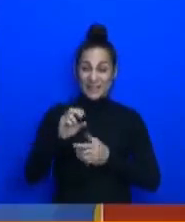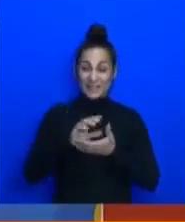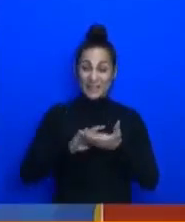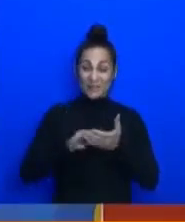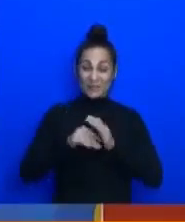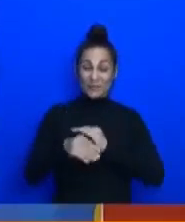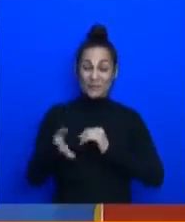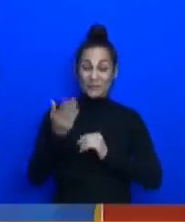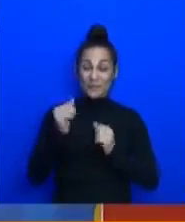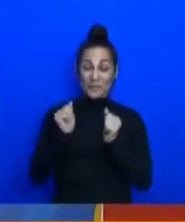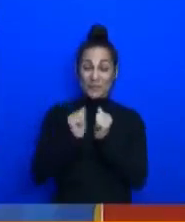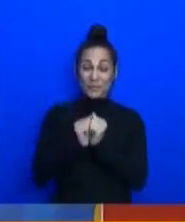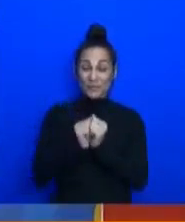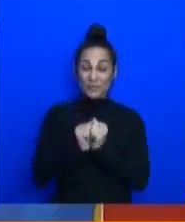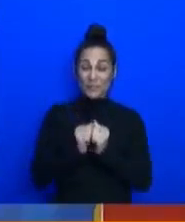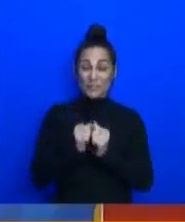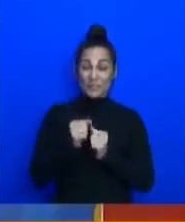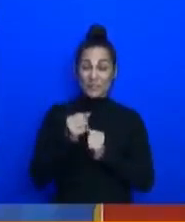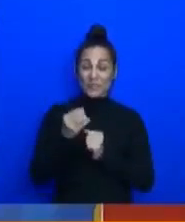Lotomania. Confira comigo.